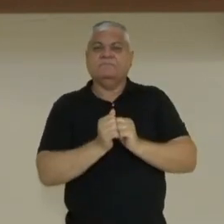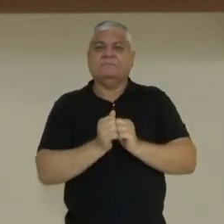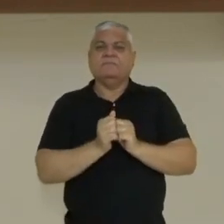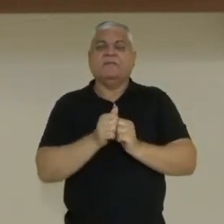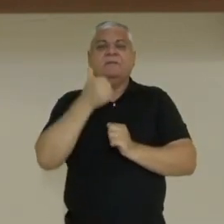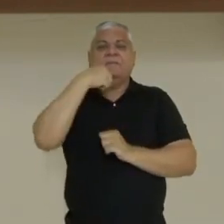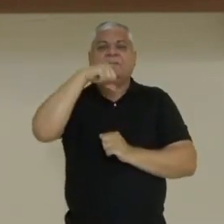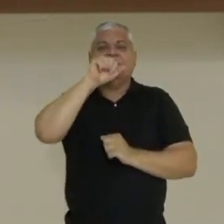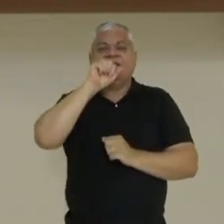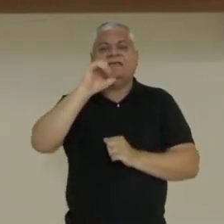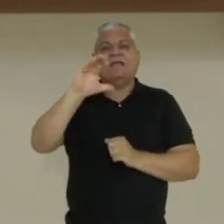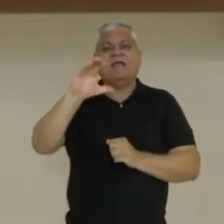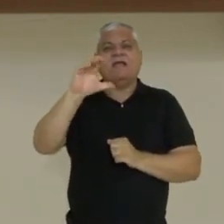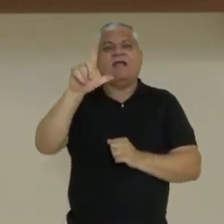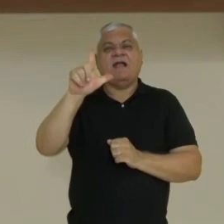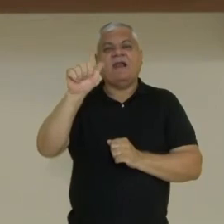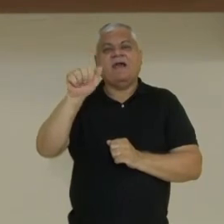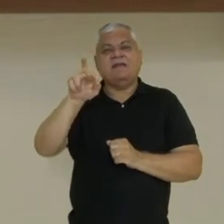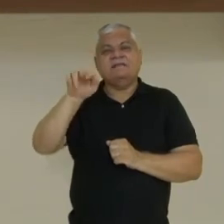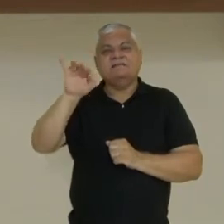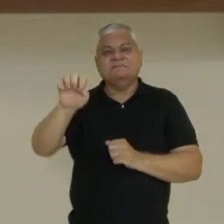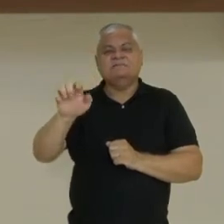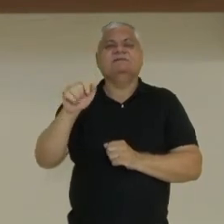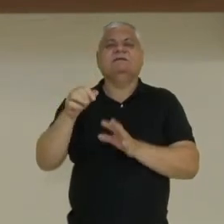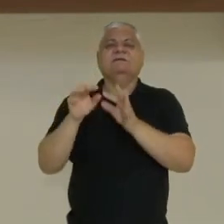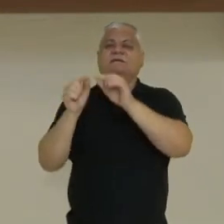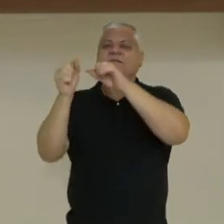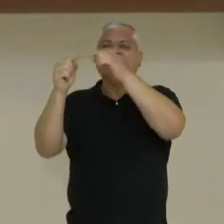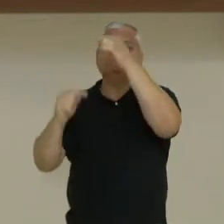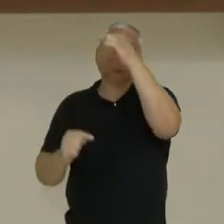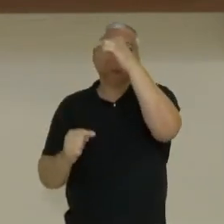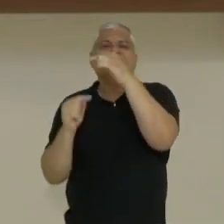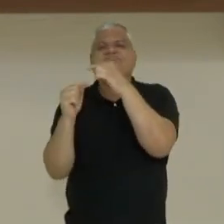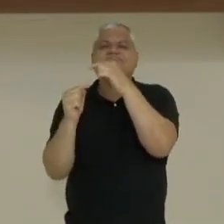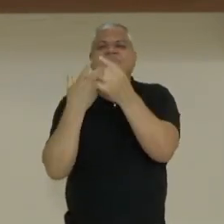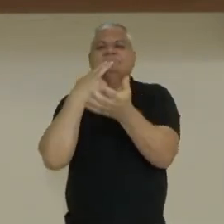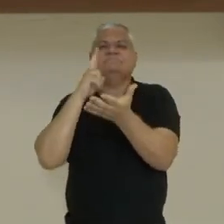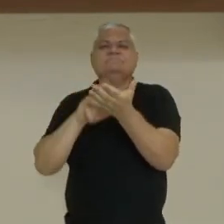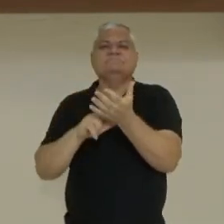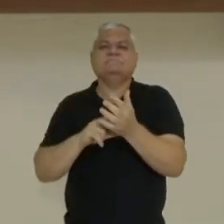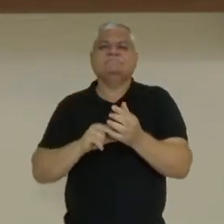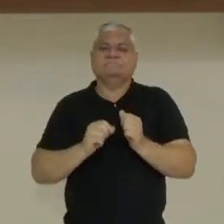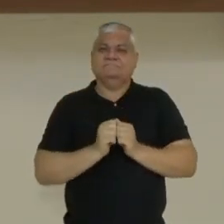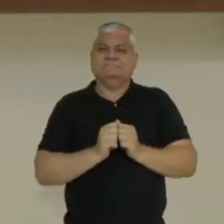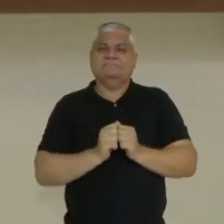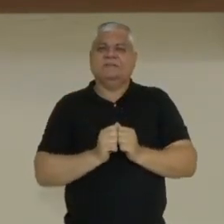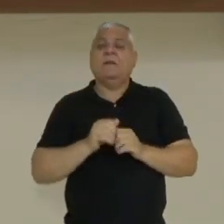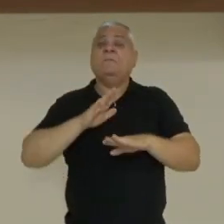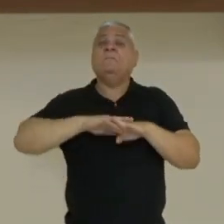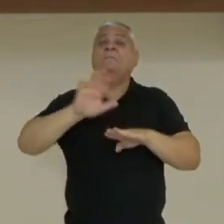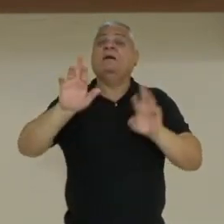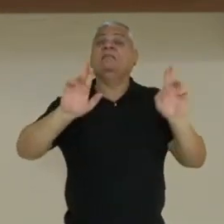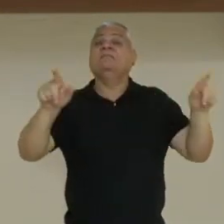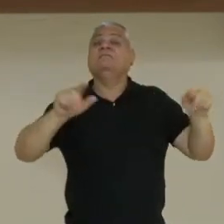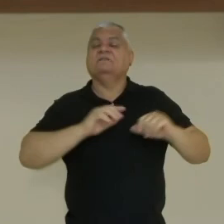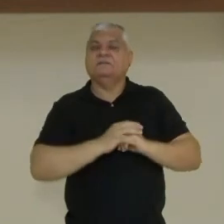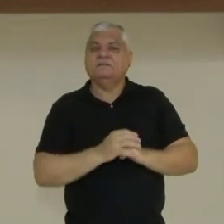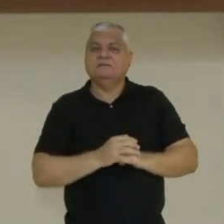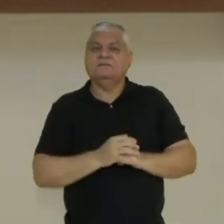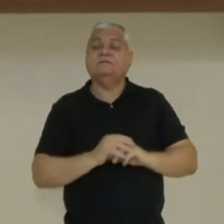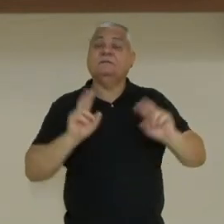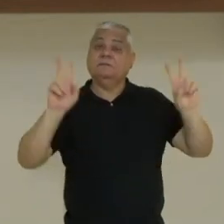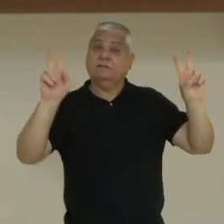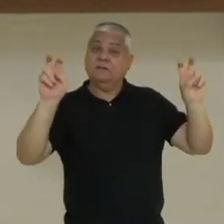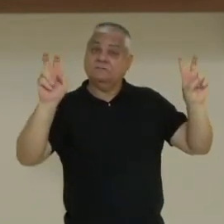quem? Pela Clarice Lispector. Isso já noto. O que mais eu noto? Os